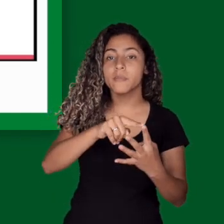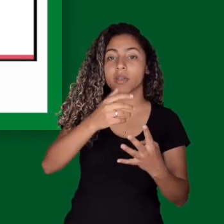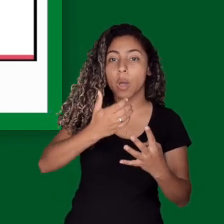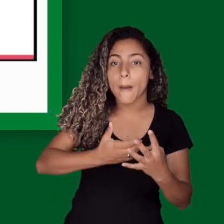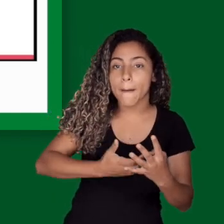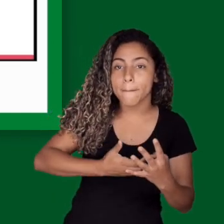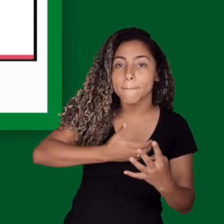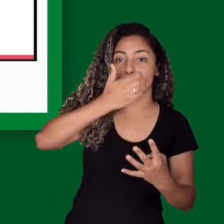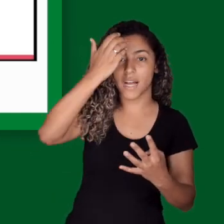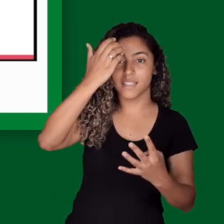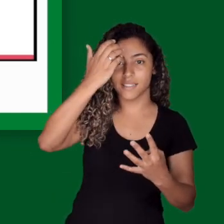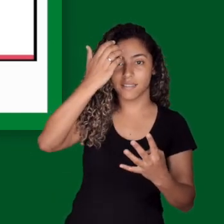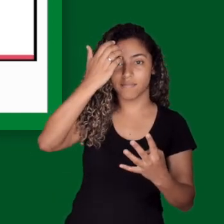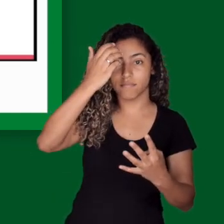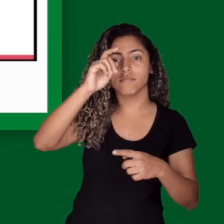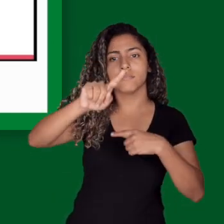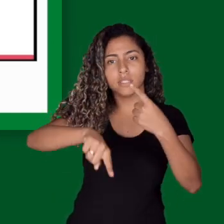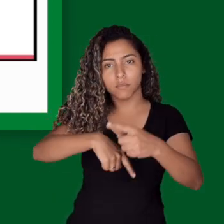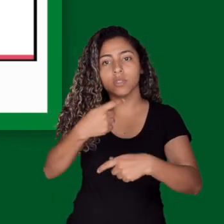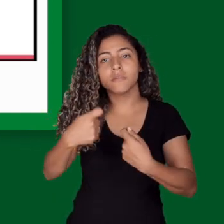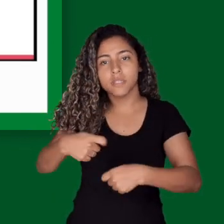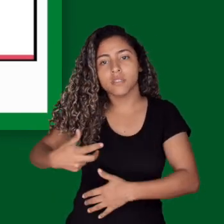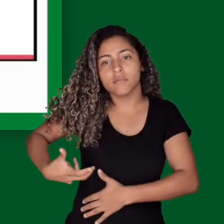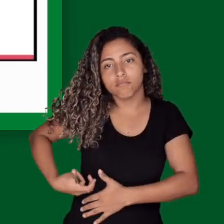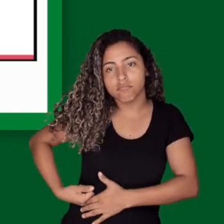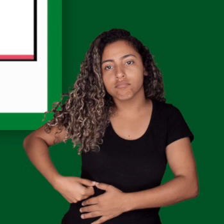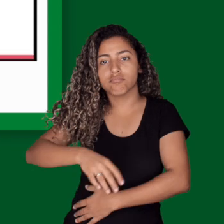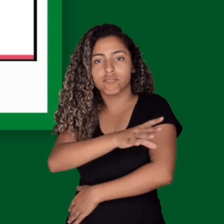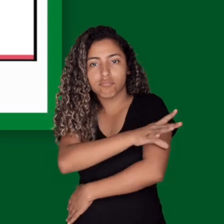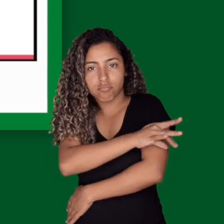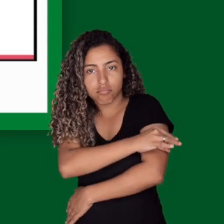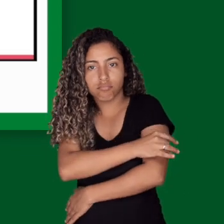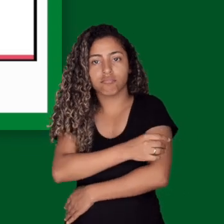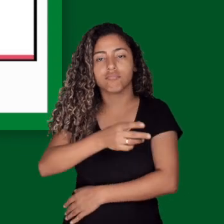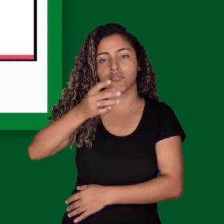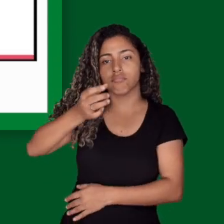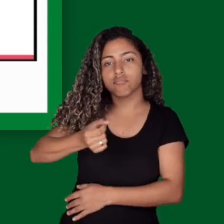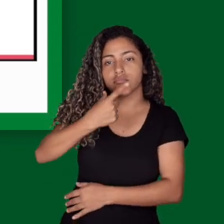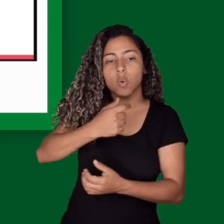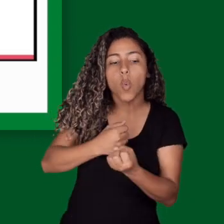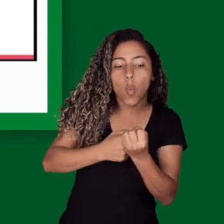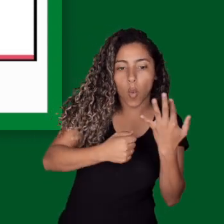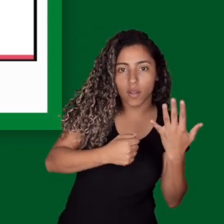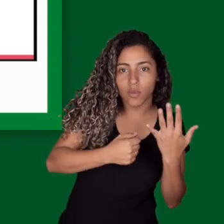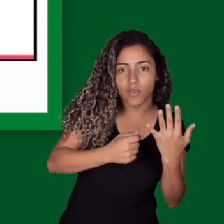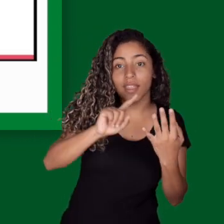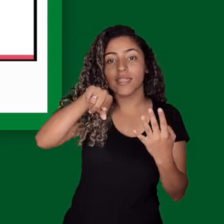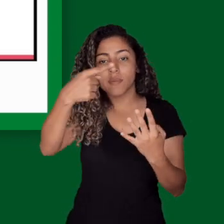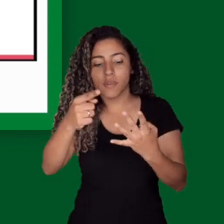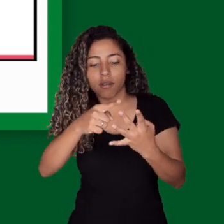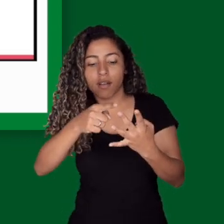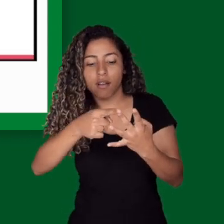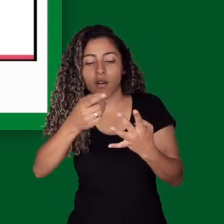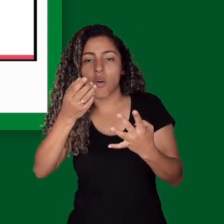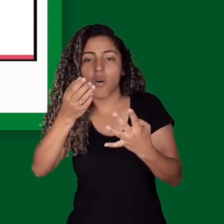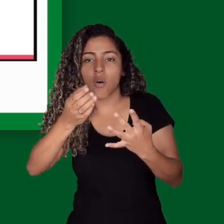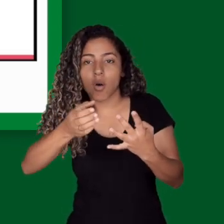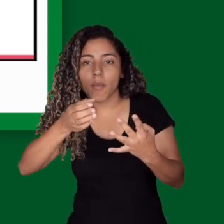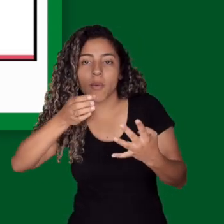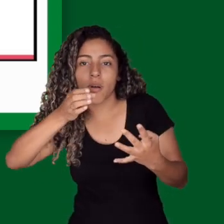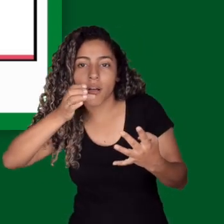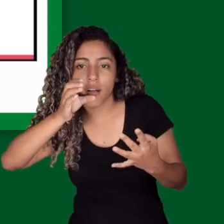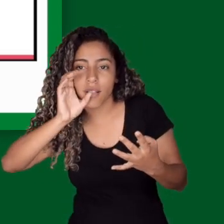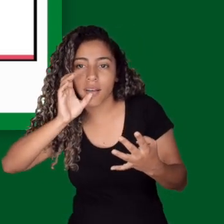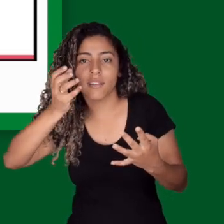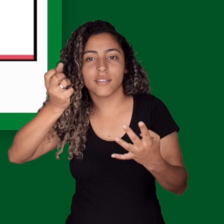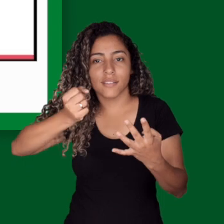de uma unidade de insulina para cobrir essa maçã média, né, que tem 15 gramas de carboidrato, ele vai precisar também de uma unidade de insulina para